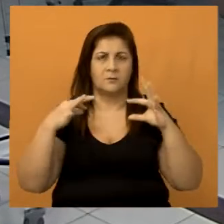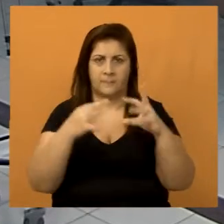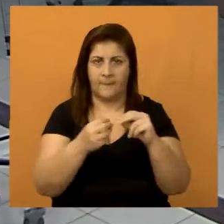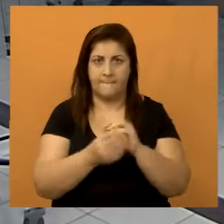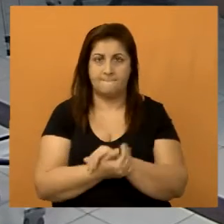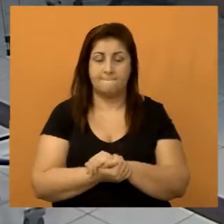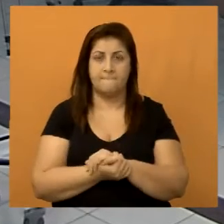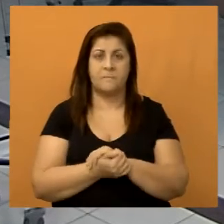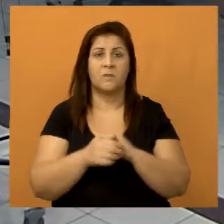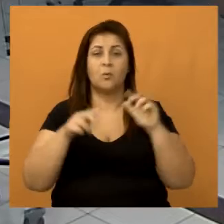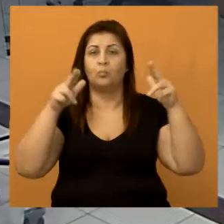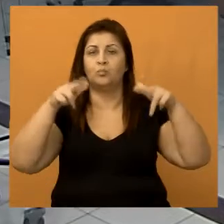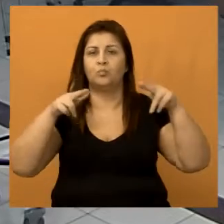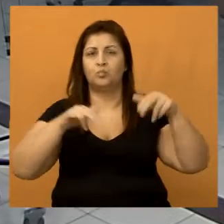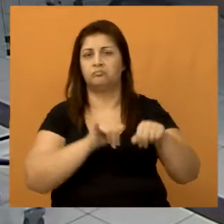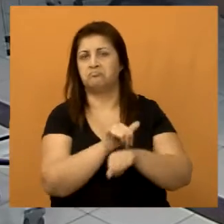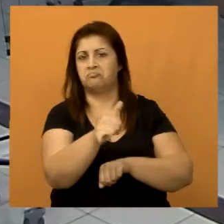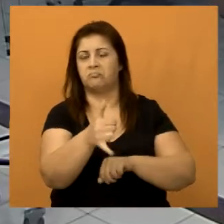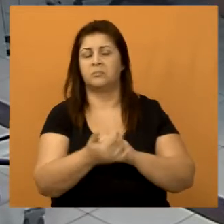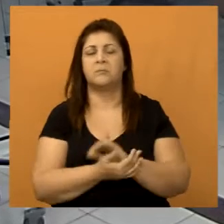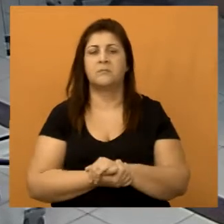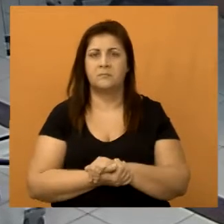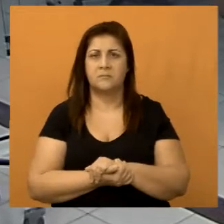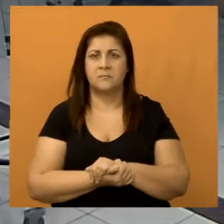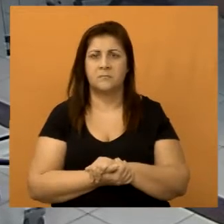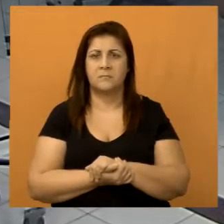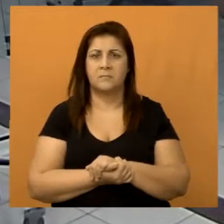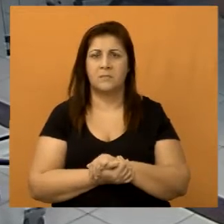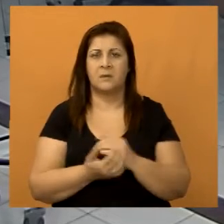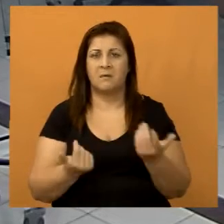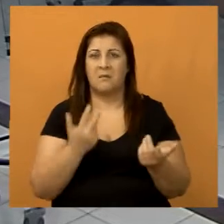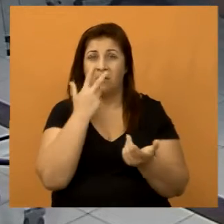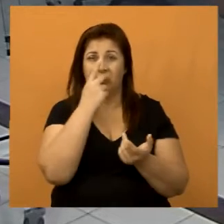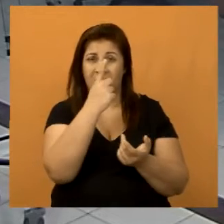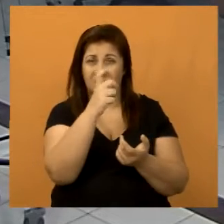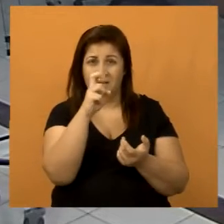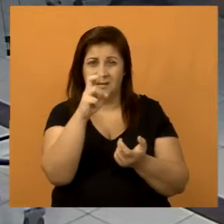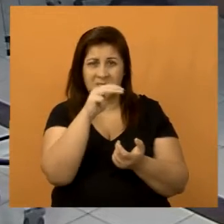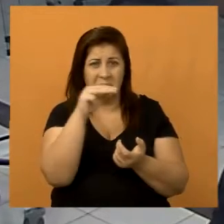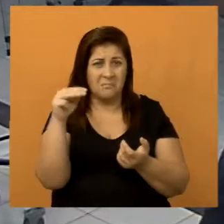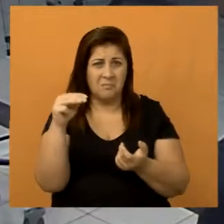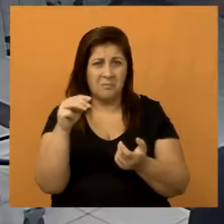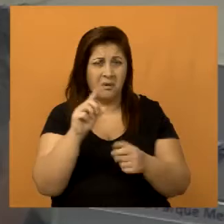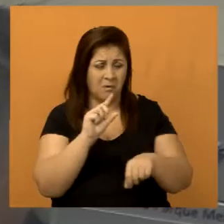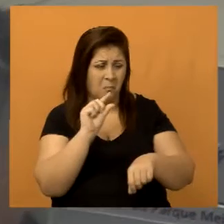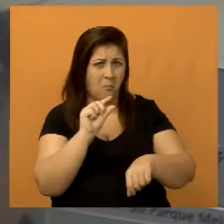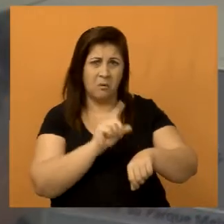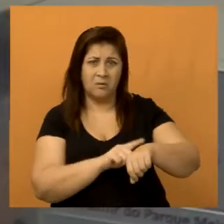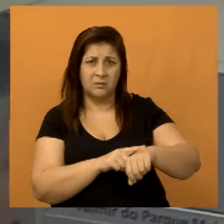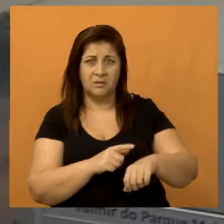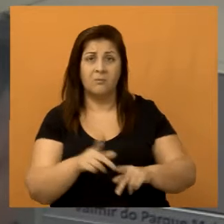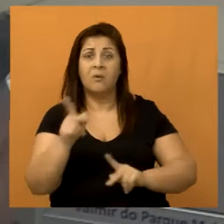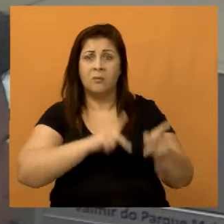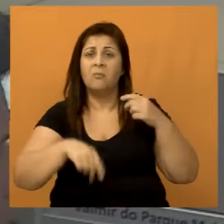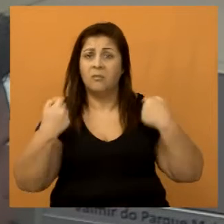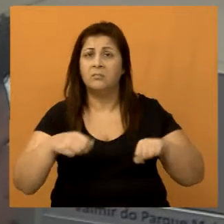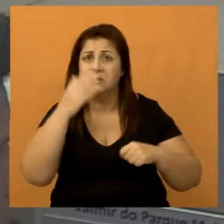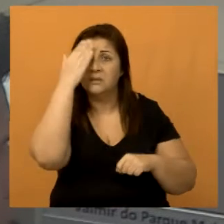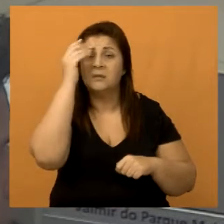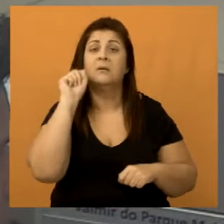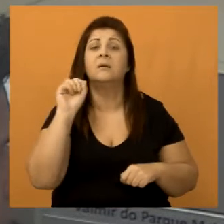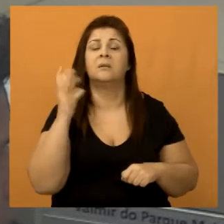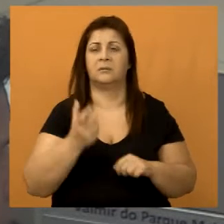Todas. Não faltei uma reunião. Então, para vir 15 minutos não vai dar tempo. E o povo tem que saber o que aconteceu.